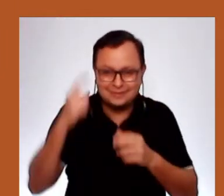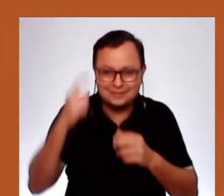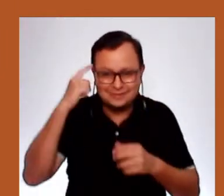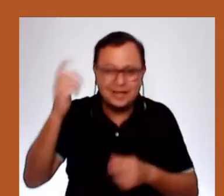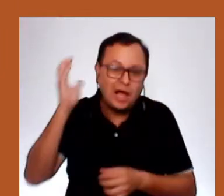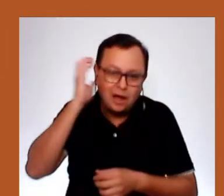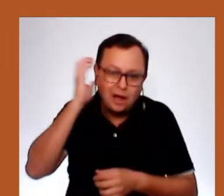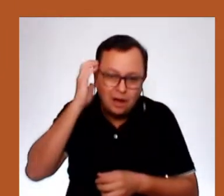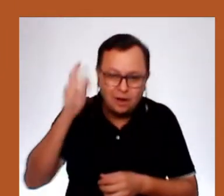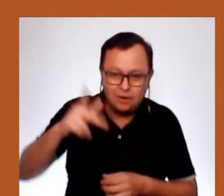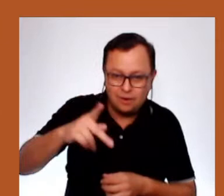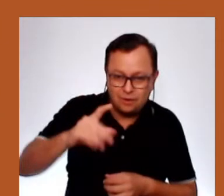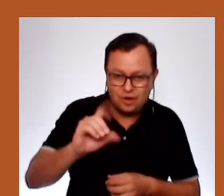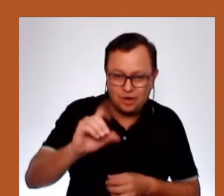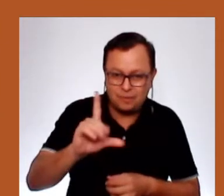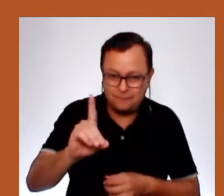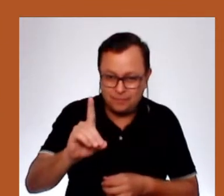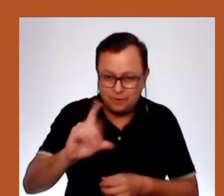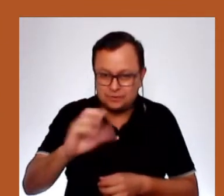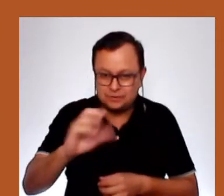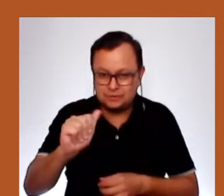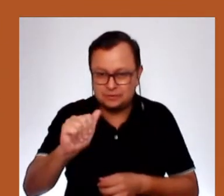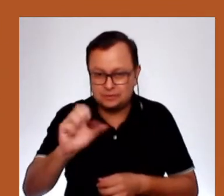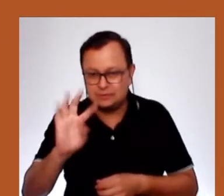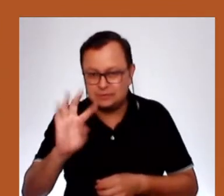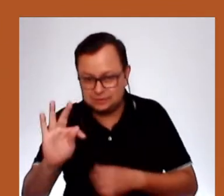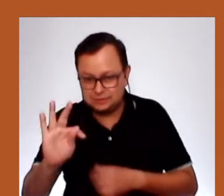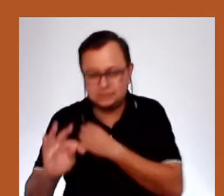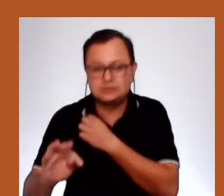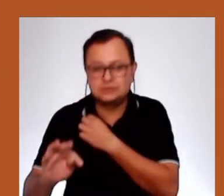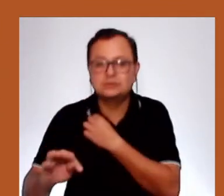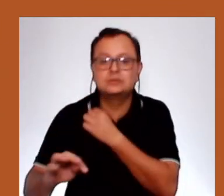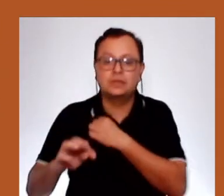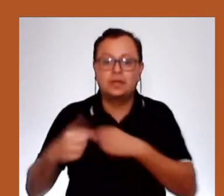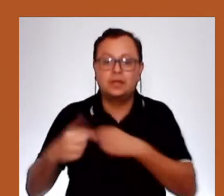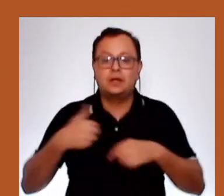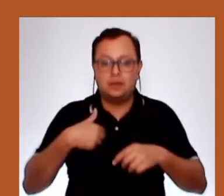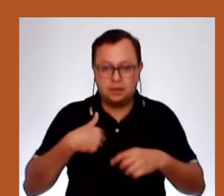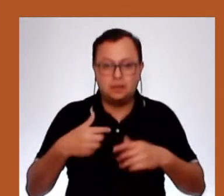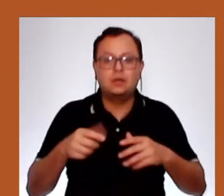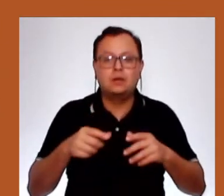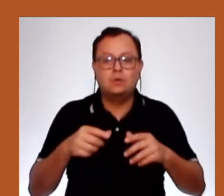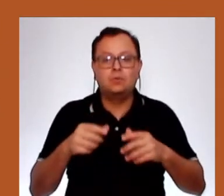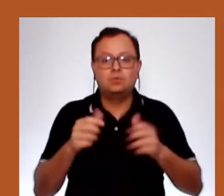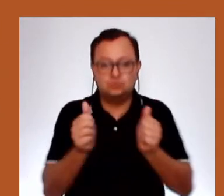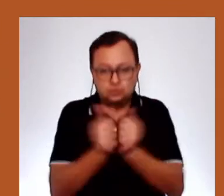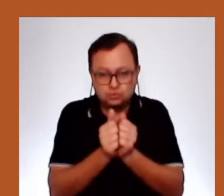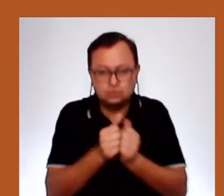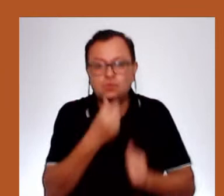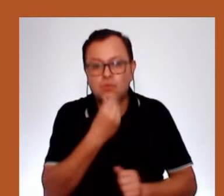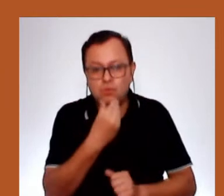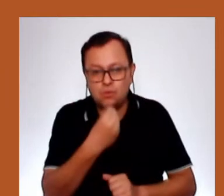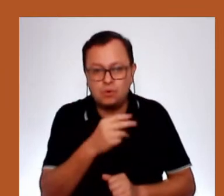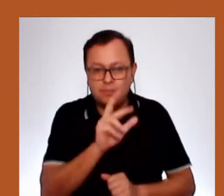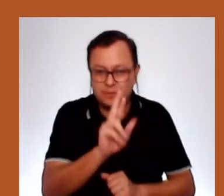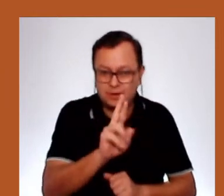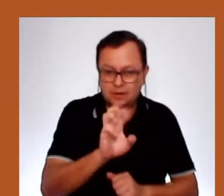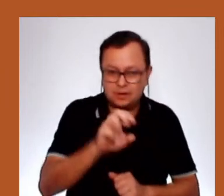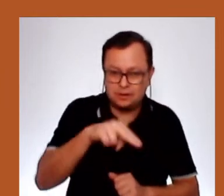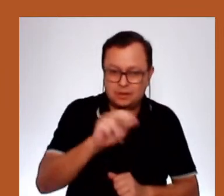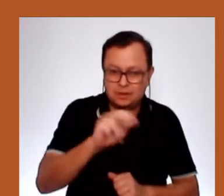Finitude, que eu apresento com o Renan Suquevicius, um jornalista maravilhoso, premiadíssimo e criador deste